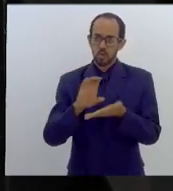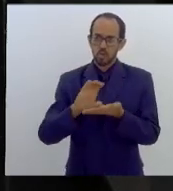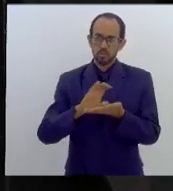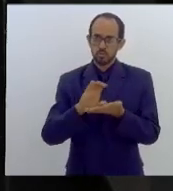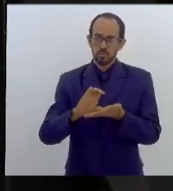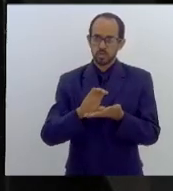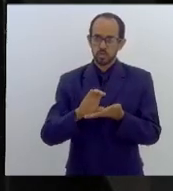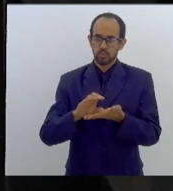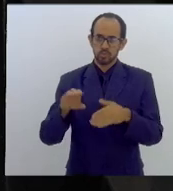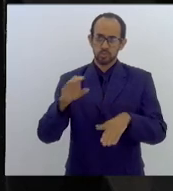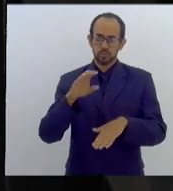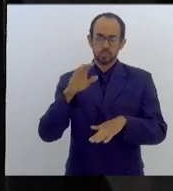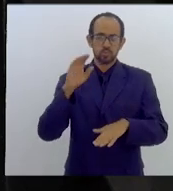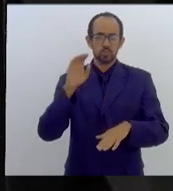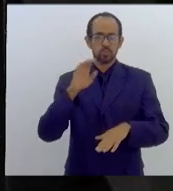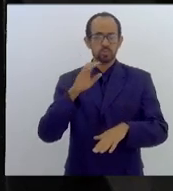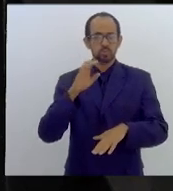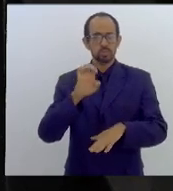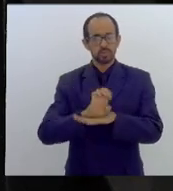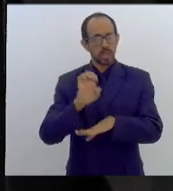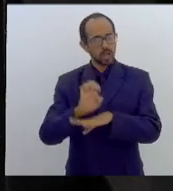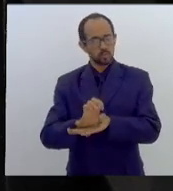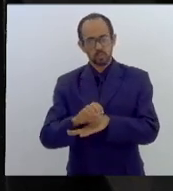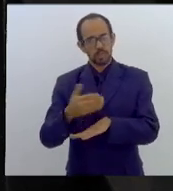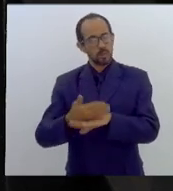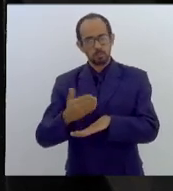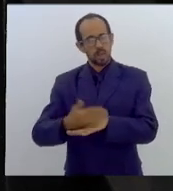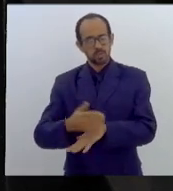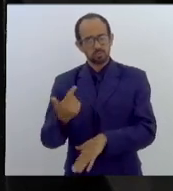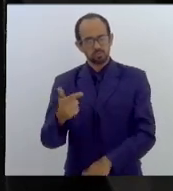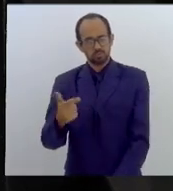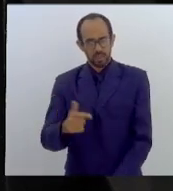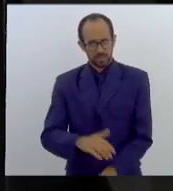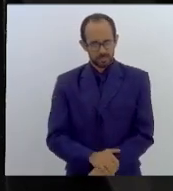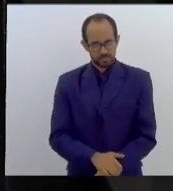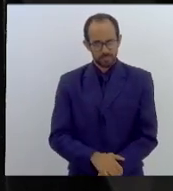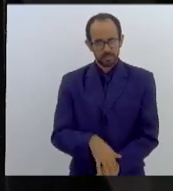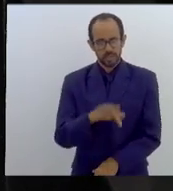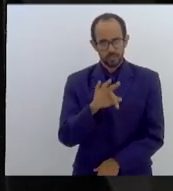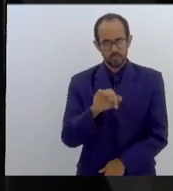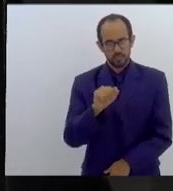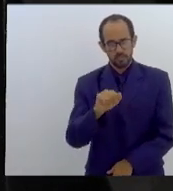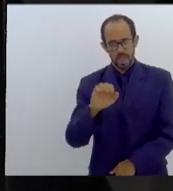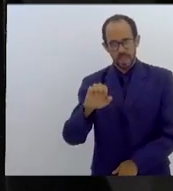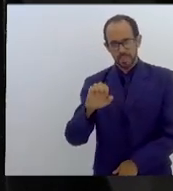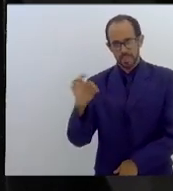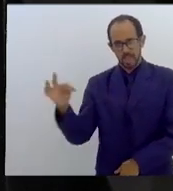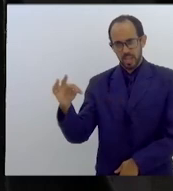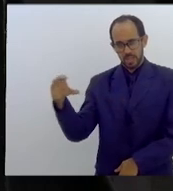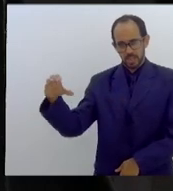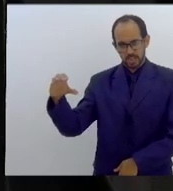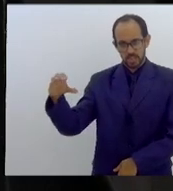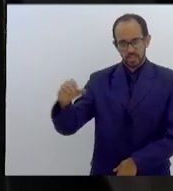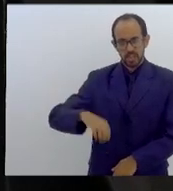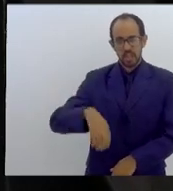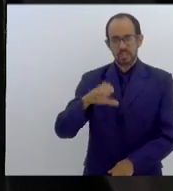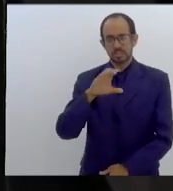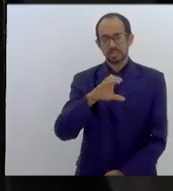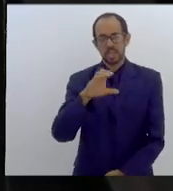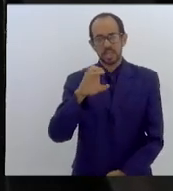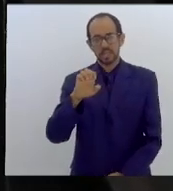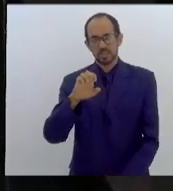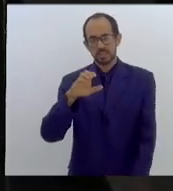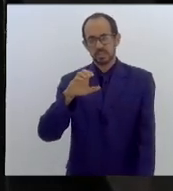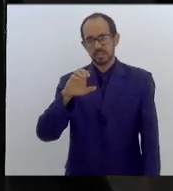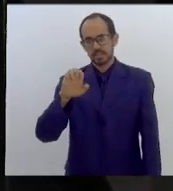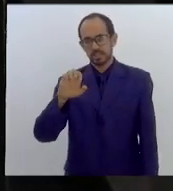que na prática não acontece. Mas há outros órgãos dessa área, a FAETEC, a Fundação CCERJ, a nossa